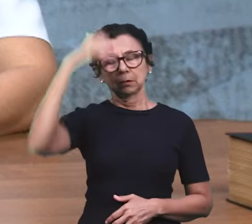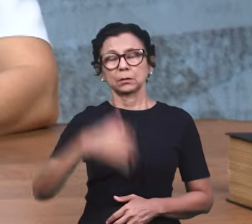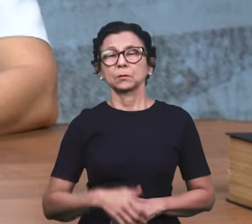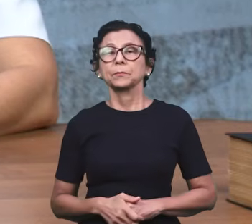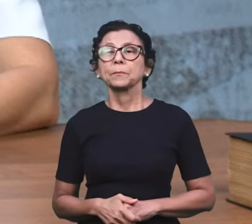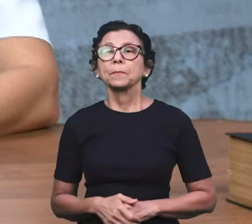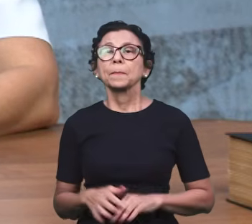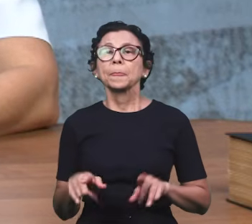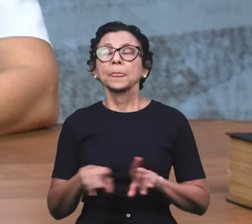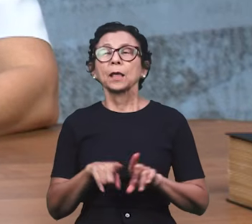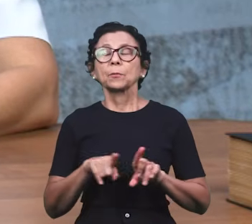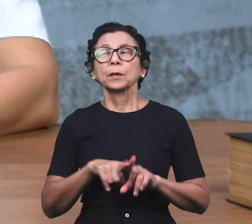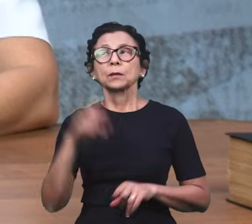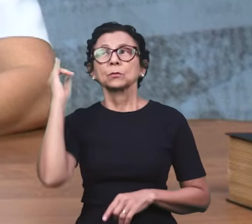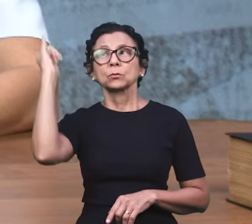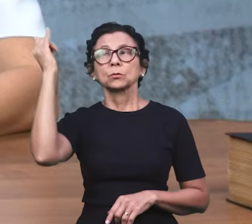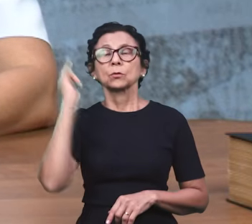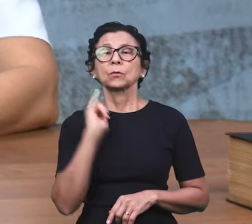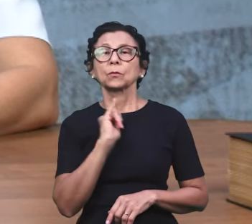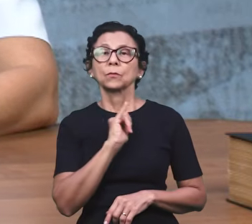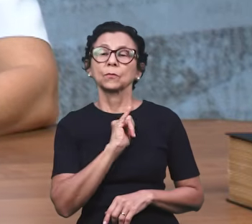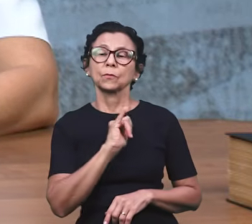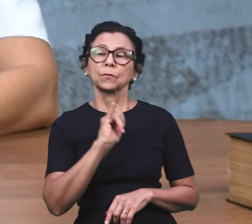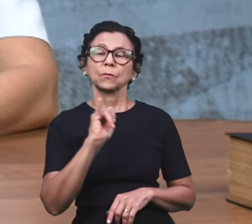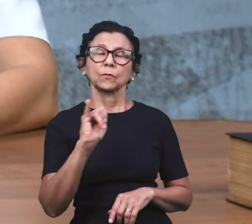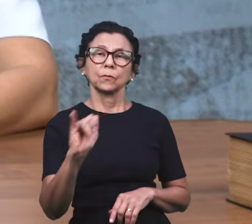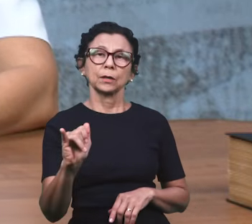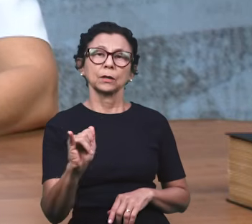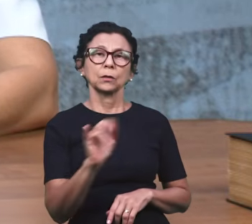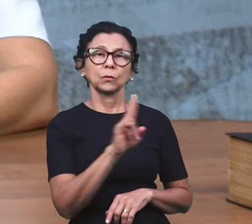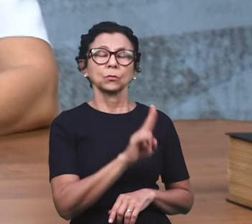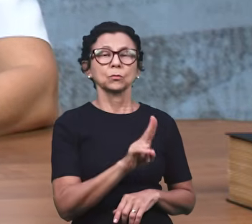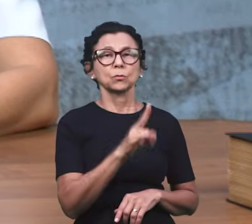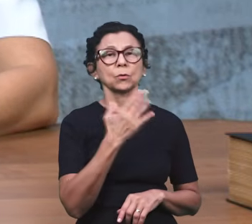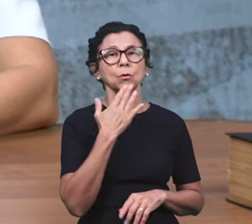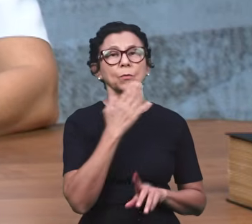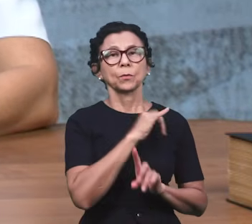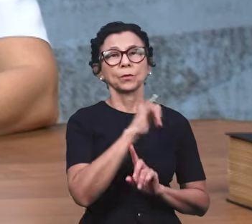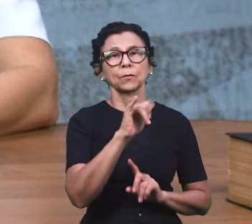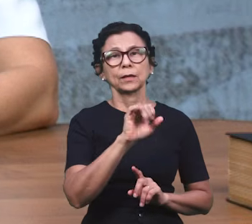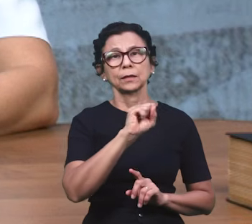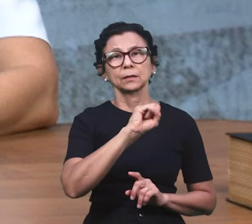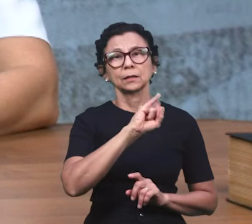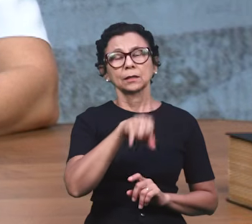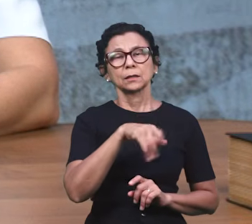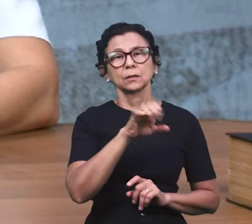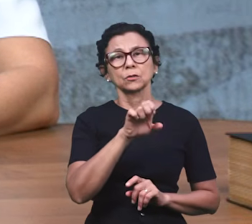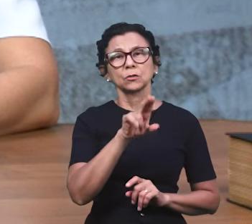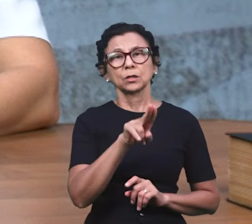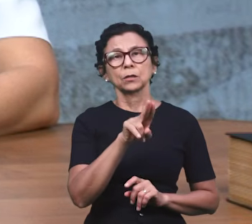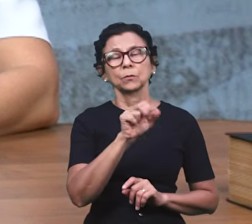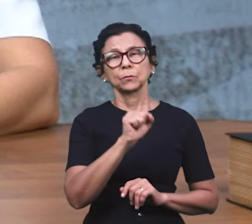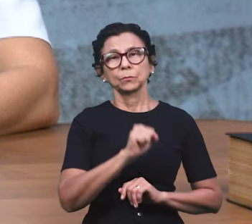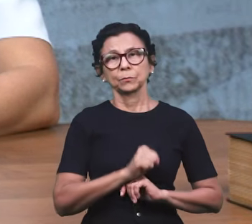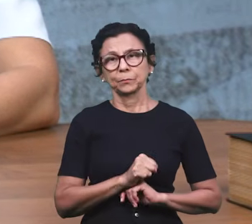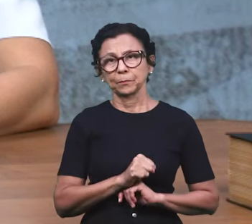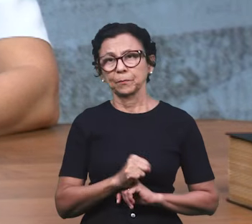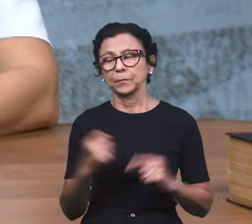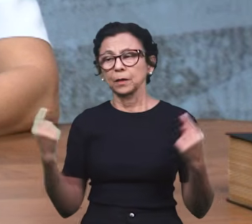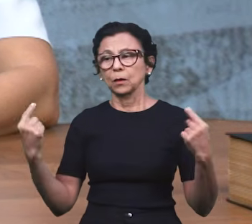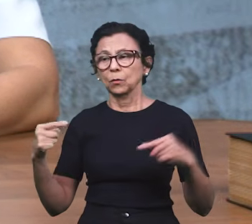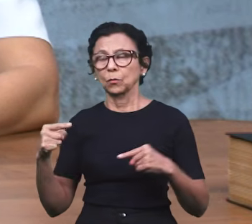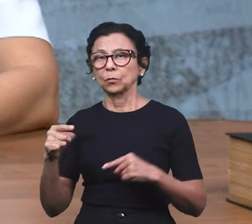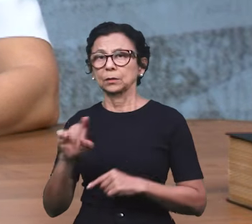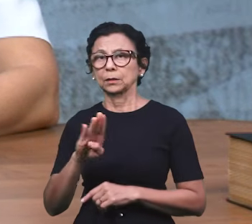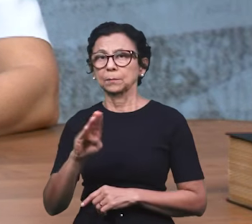do Senhor pelo ministério do profeta Jeú, filho de Anani, contra Baasa e contra a sua